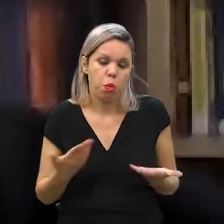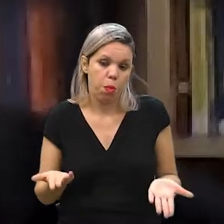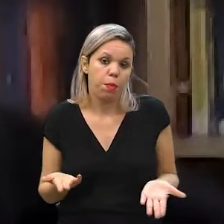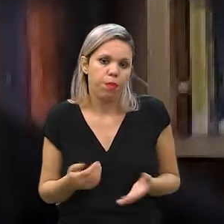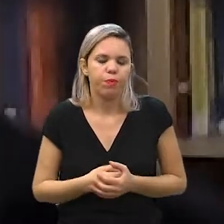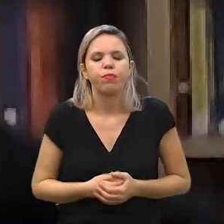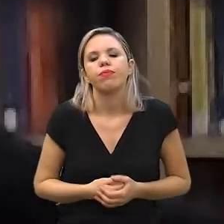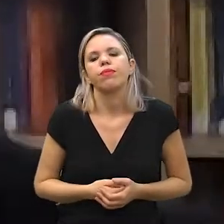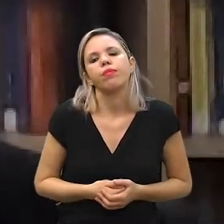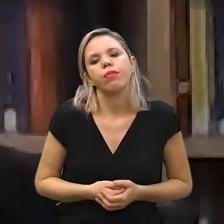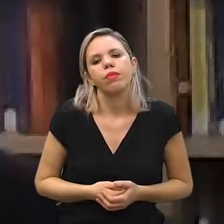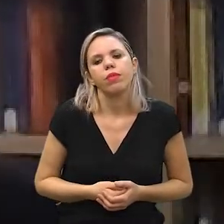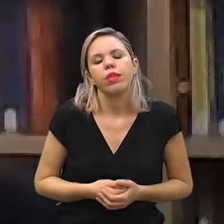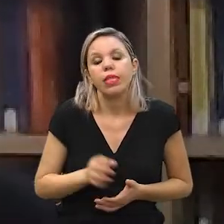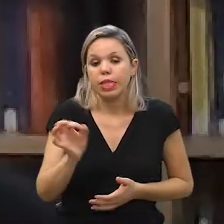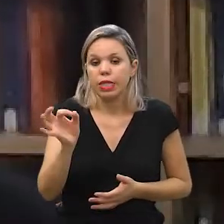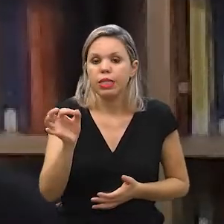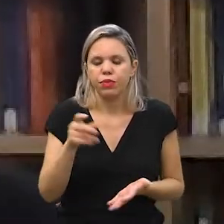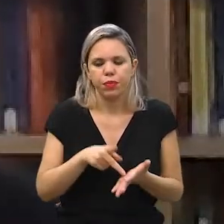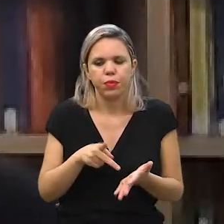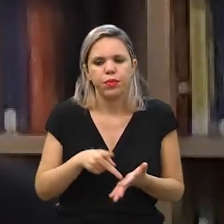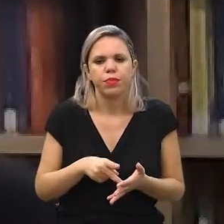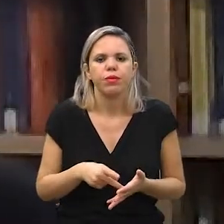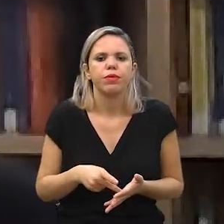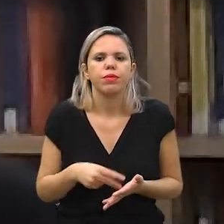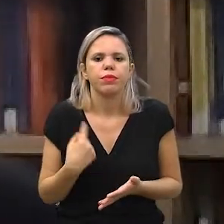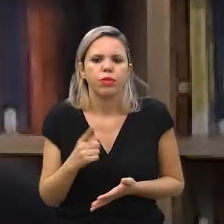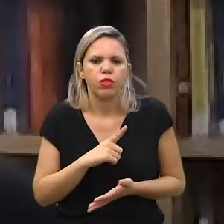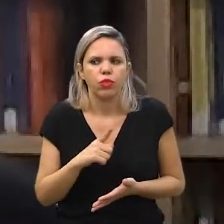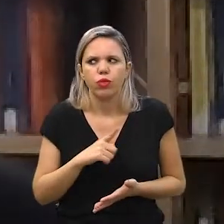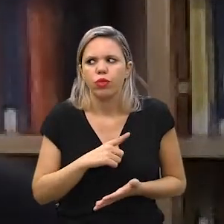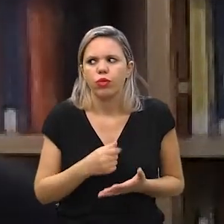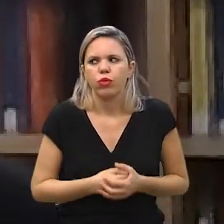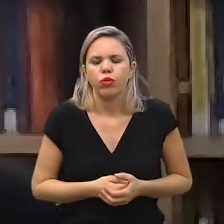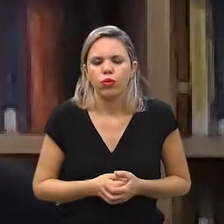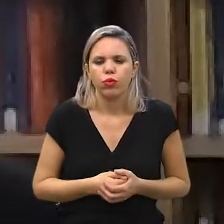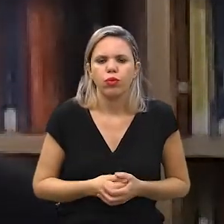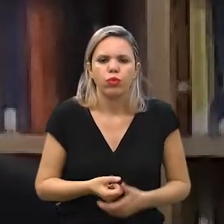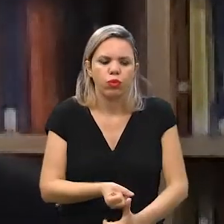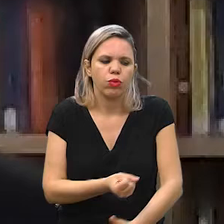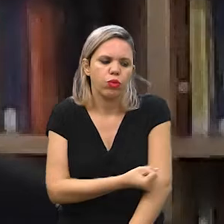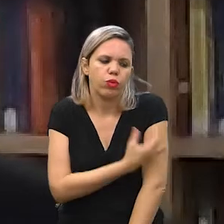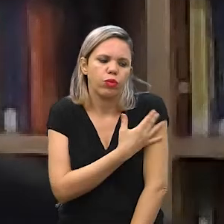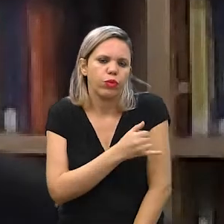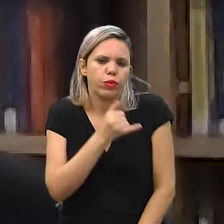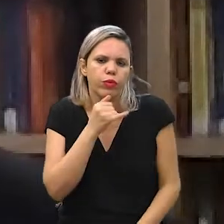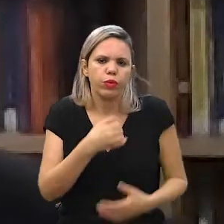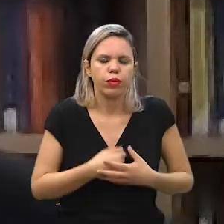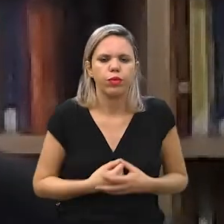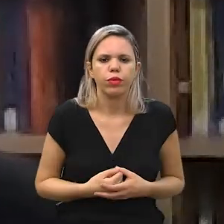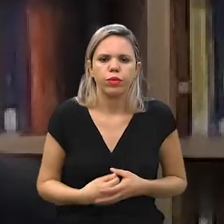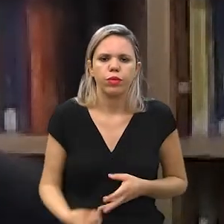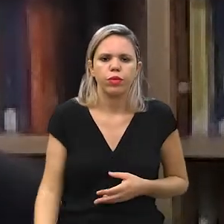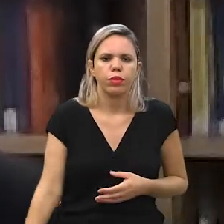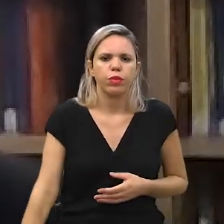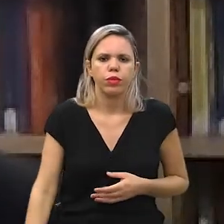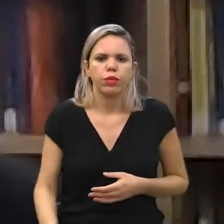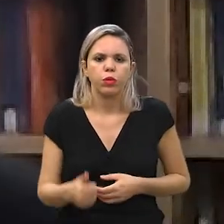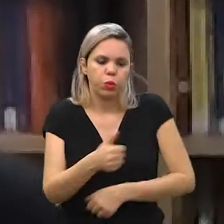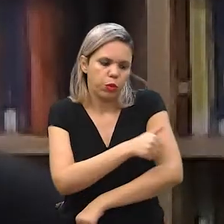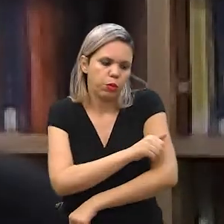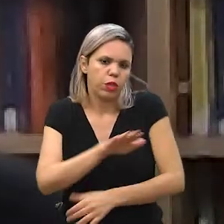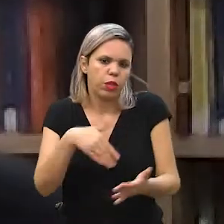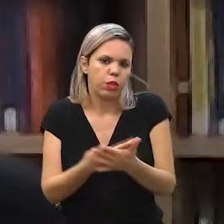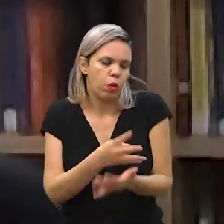André, exatamente. Na verdade, nós temos aí o ensino fundamental 1, que vai do primeiro ano